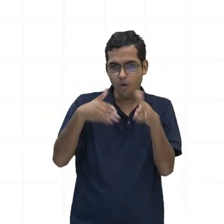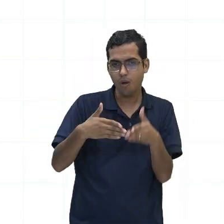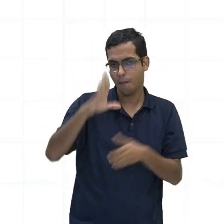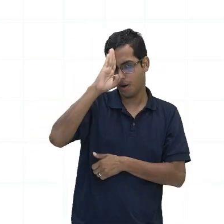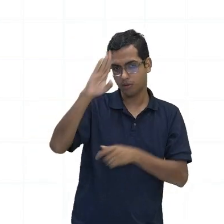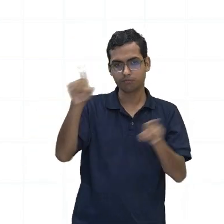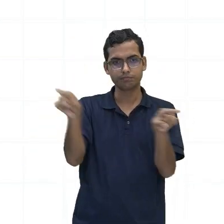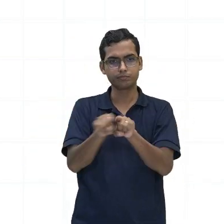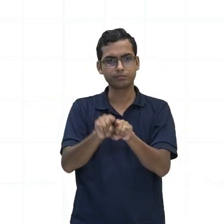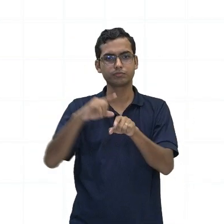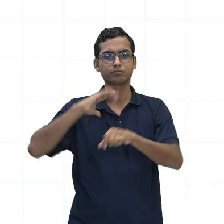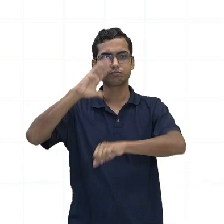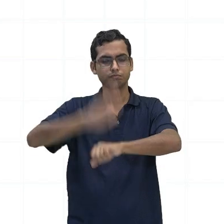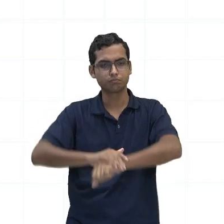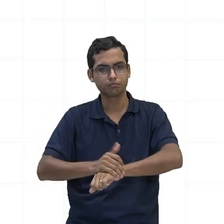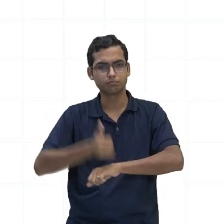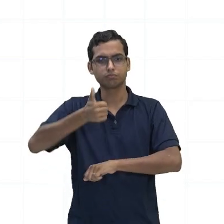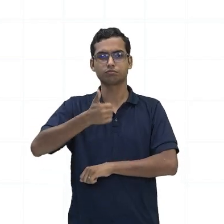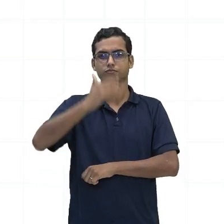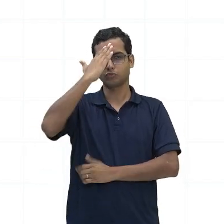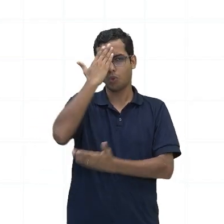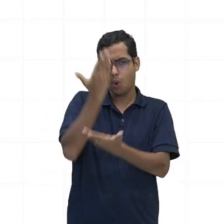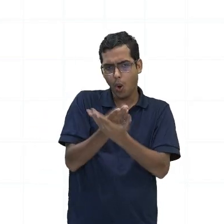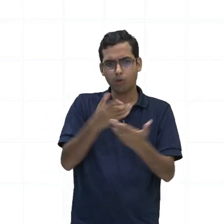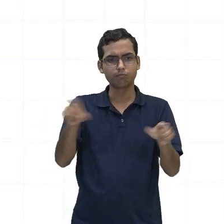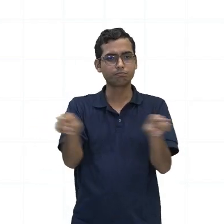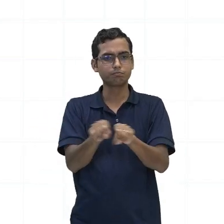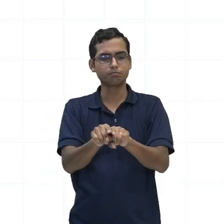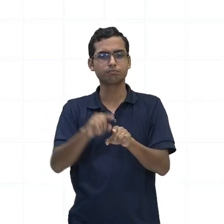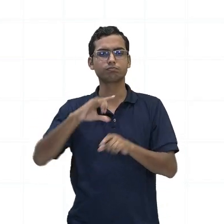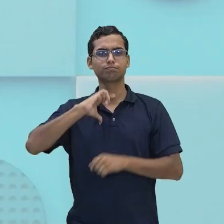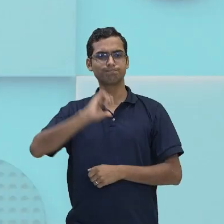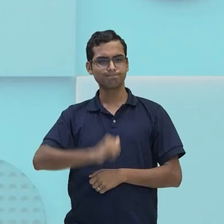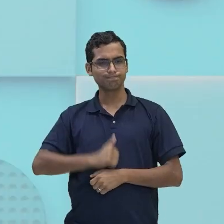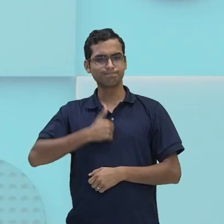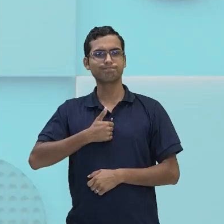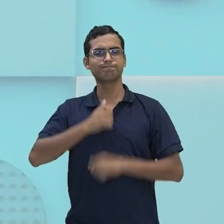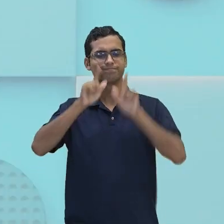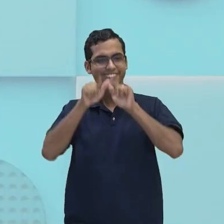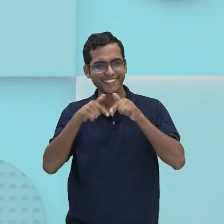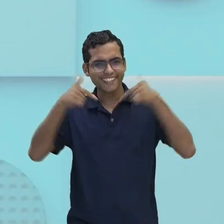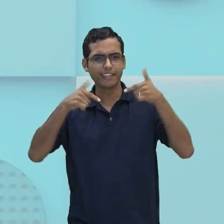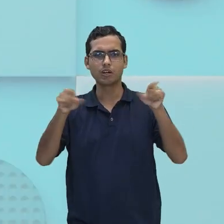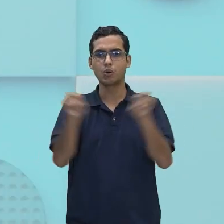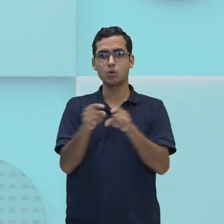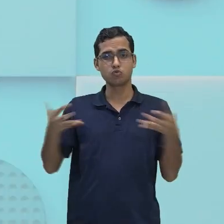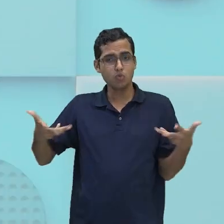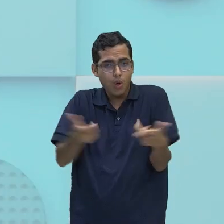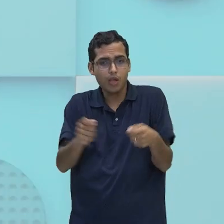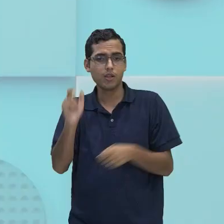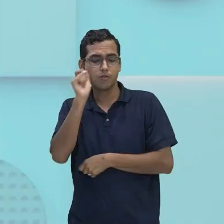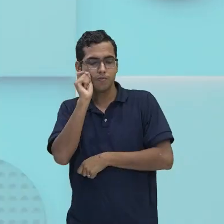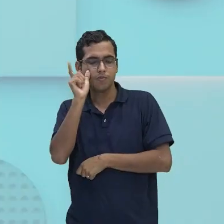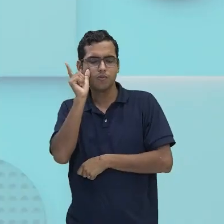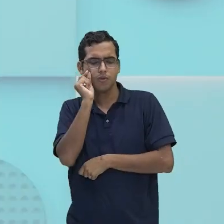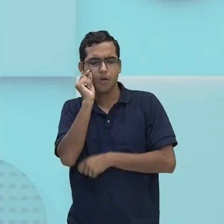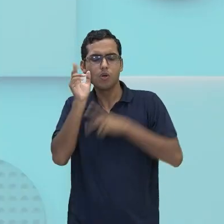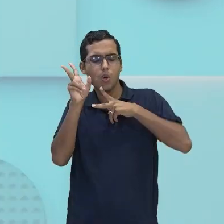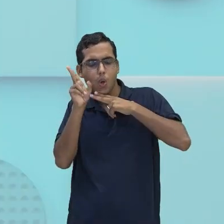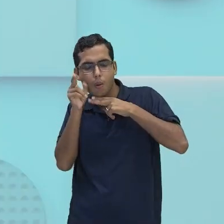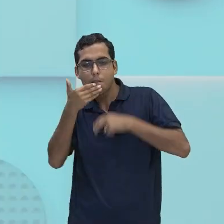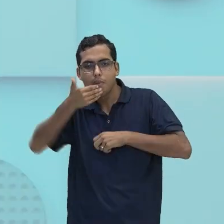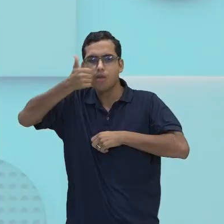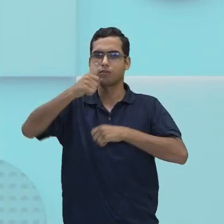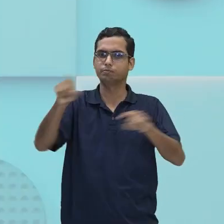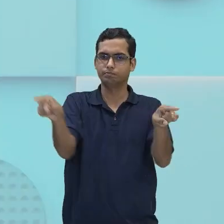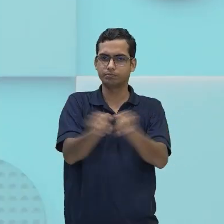confiança e vai melhorar o humor e a qualidade de sono, dentre outros benefícios, que não só a GPT, mas todas as outras atividades